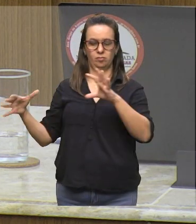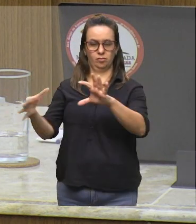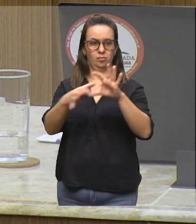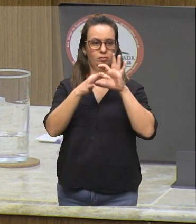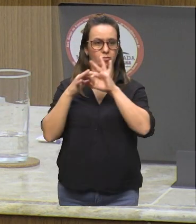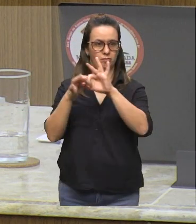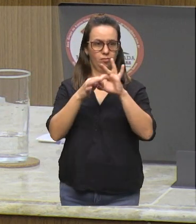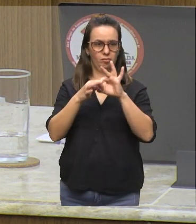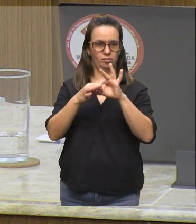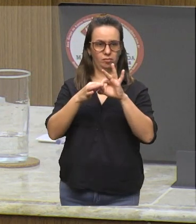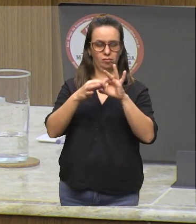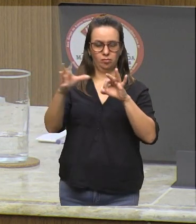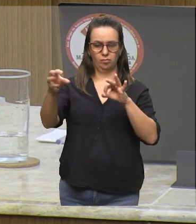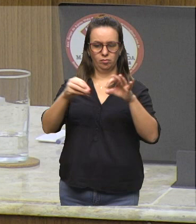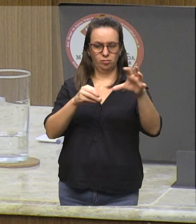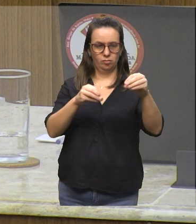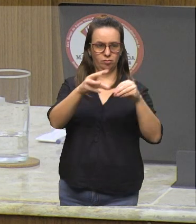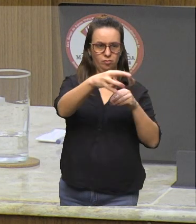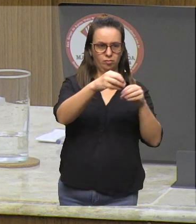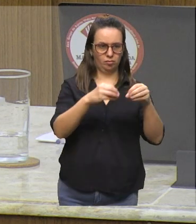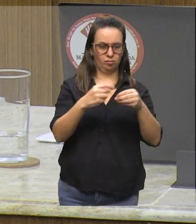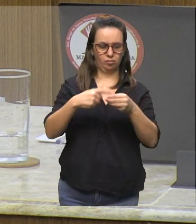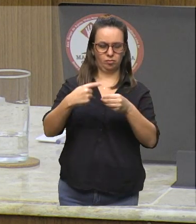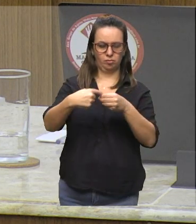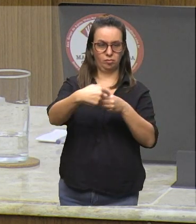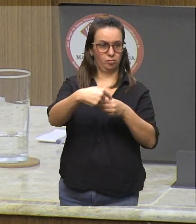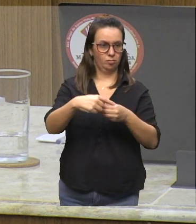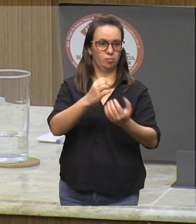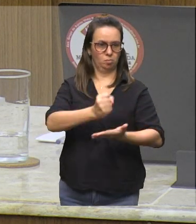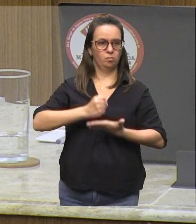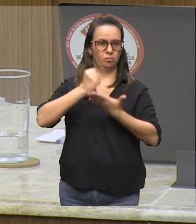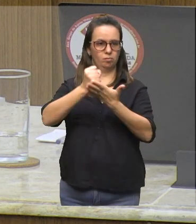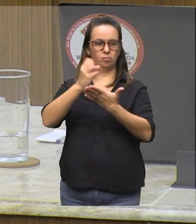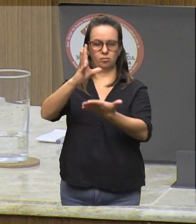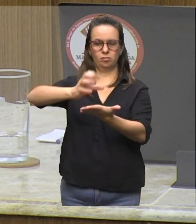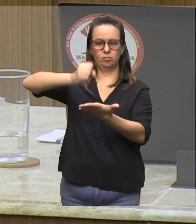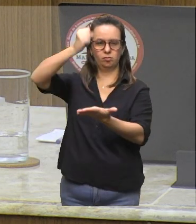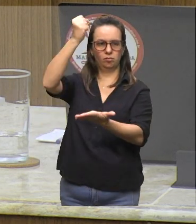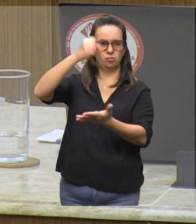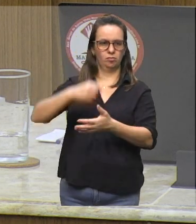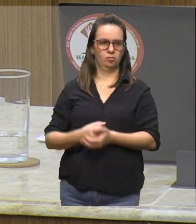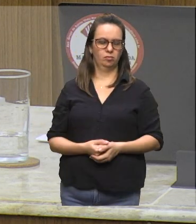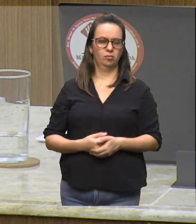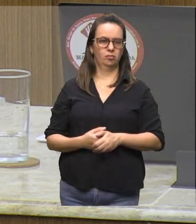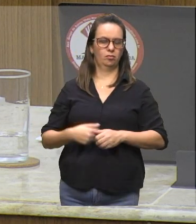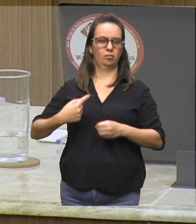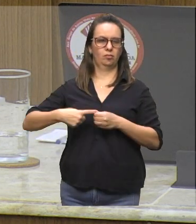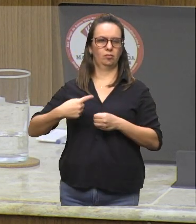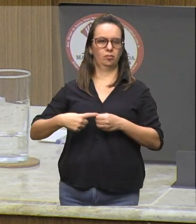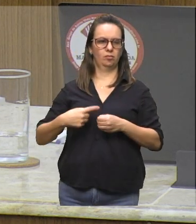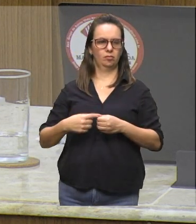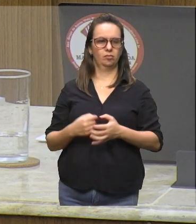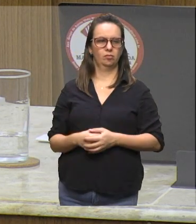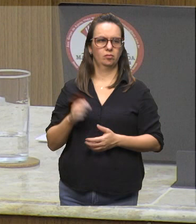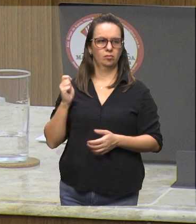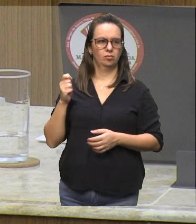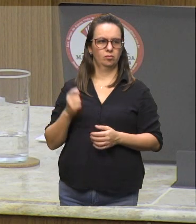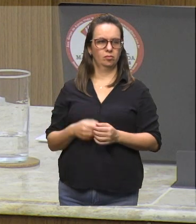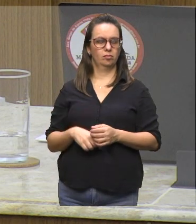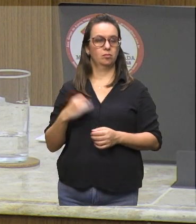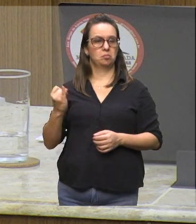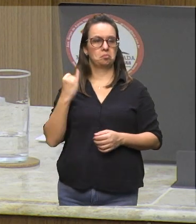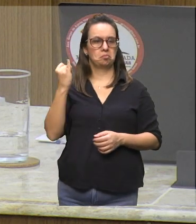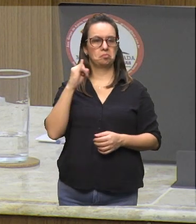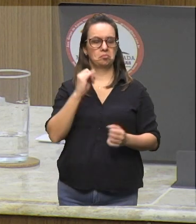poder a gente salvar o Hospital Regional da nossa cidade. Principalmente o herbonúcleo, né, o banco de sangue. Né, então